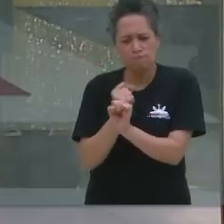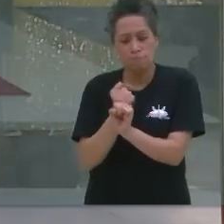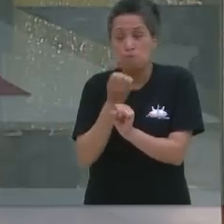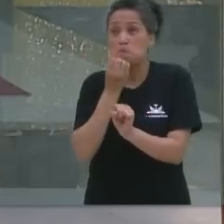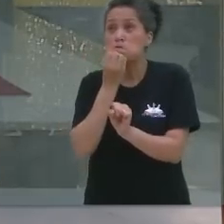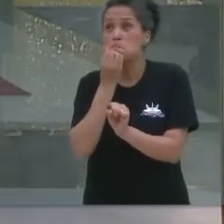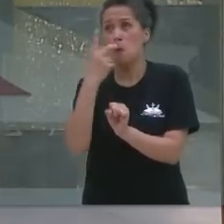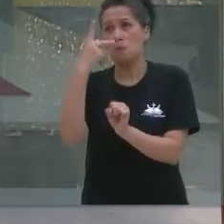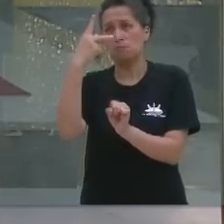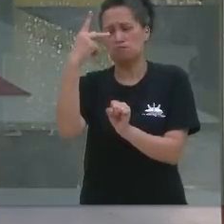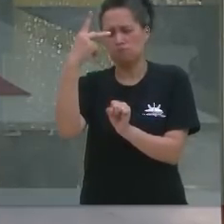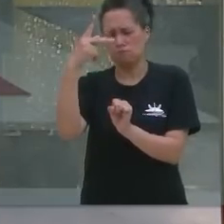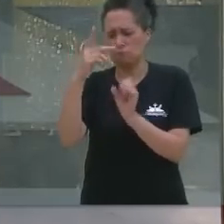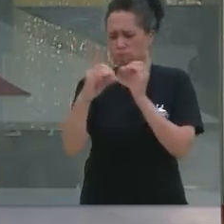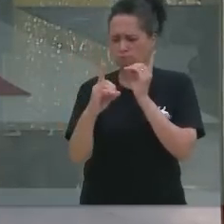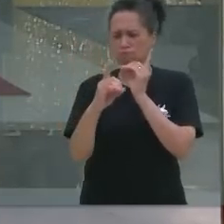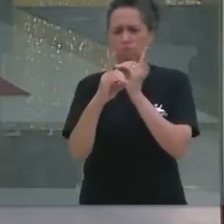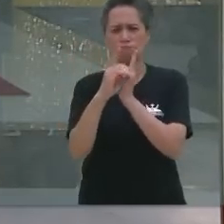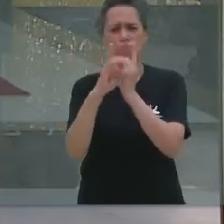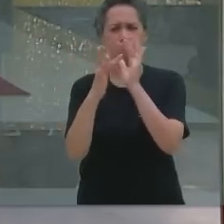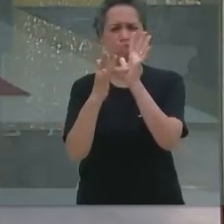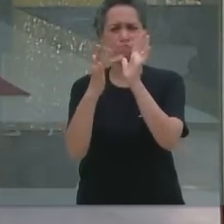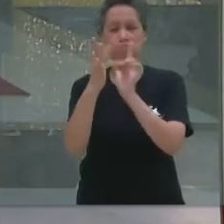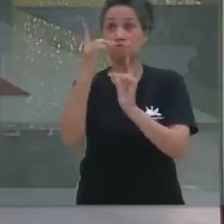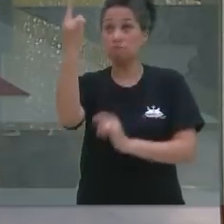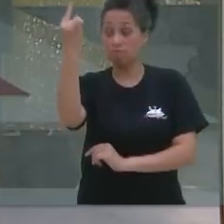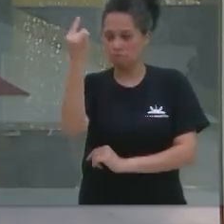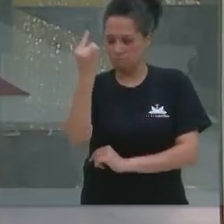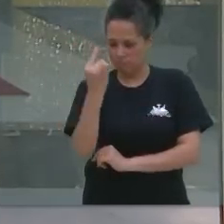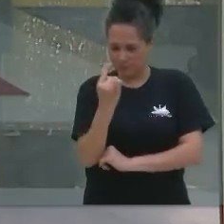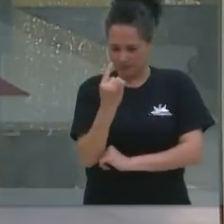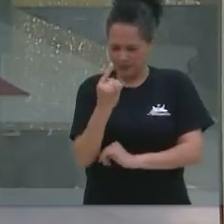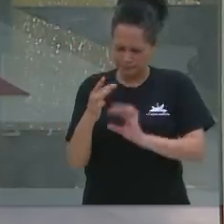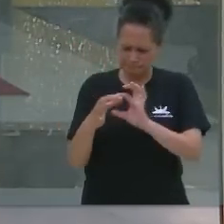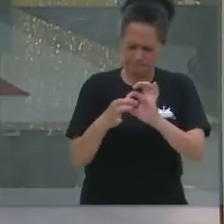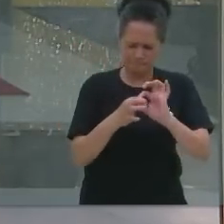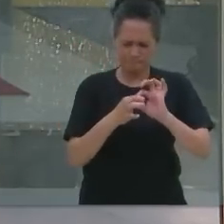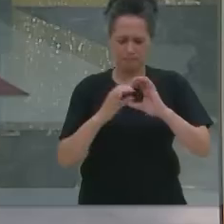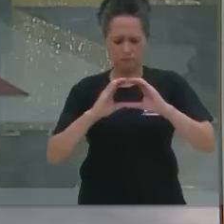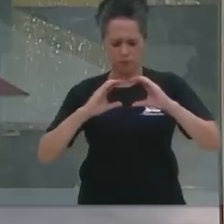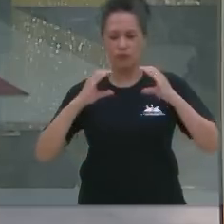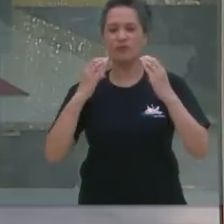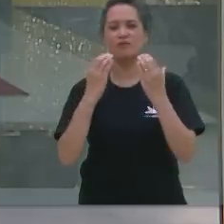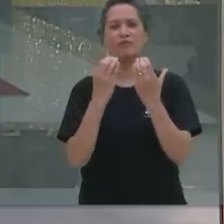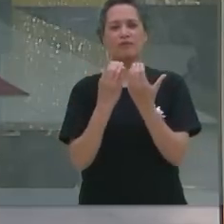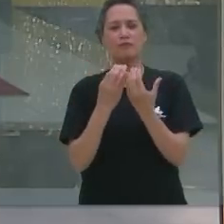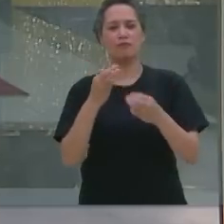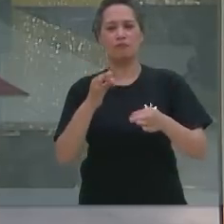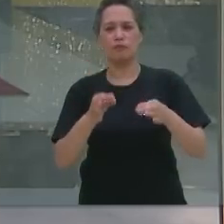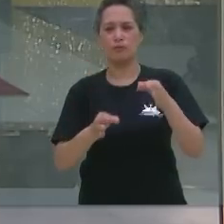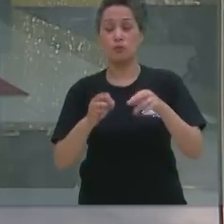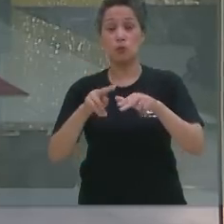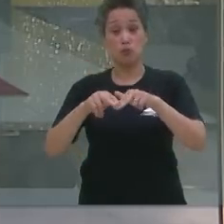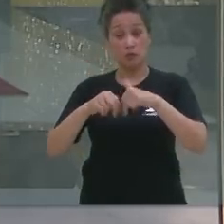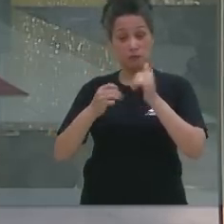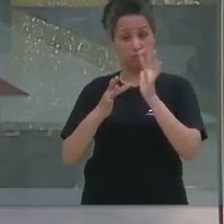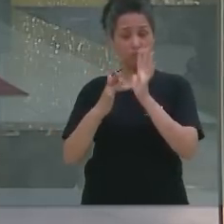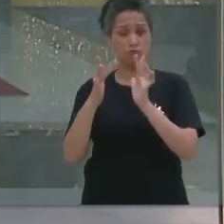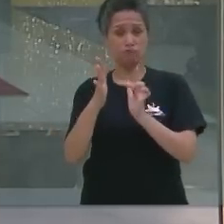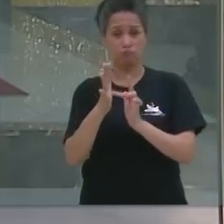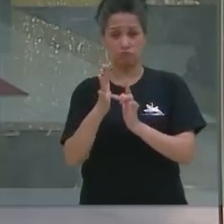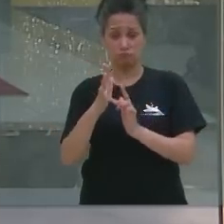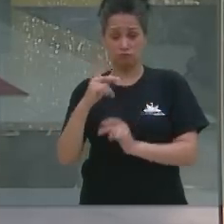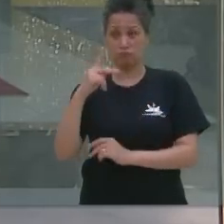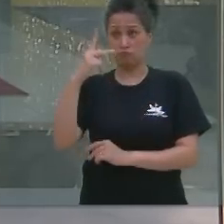vem, sejamos reunidos à sua direita na comunidade dos justos. Por nosso Senhor Jesus Cristo, vosso